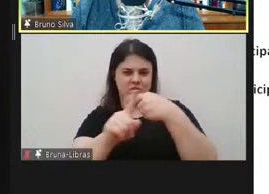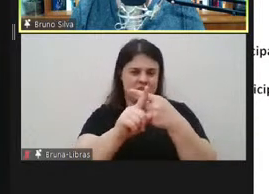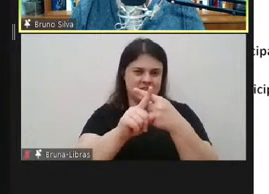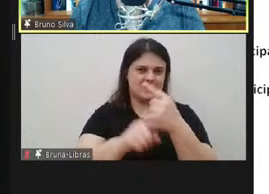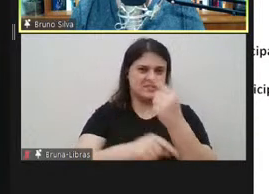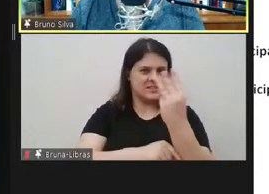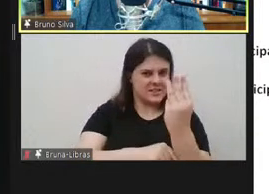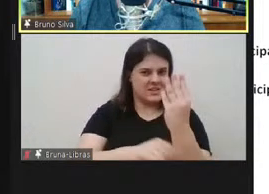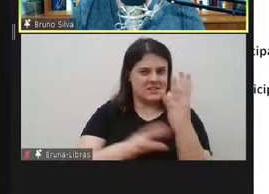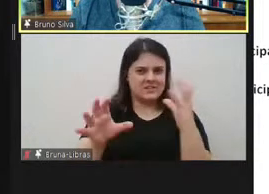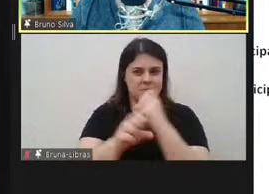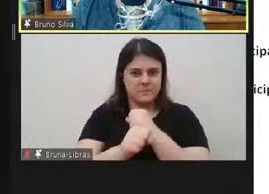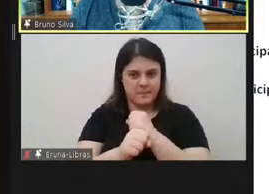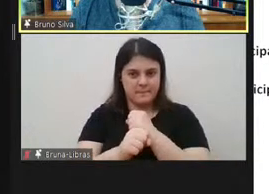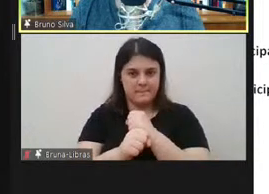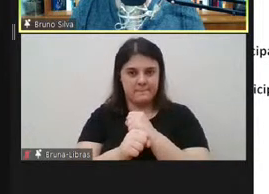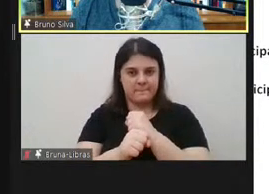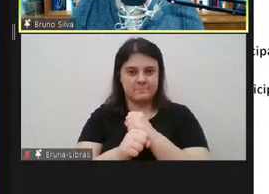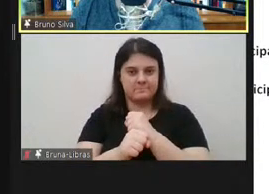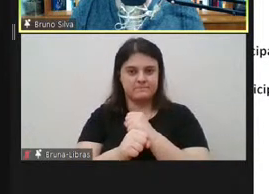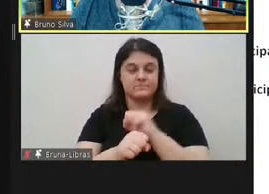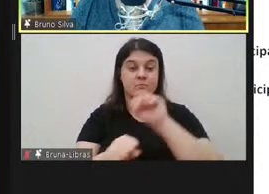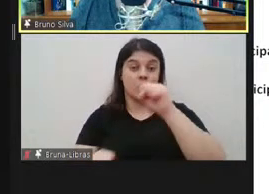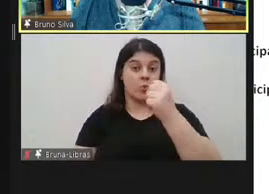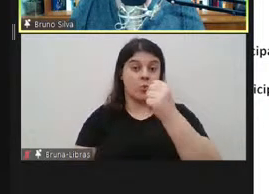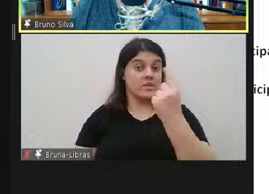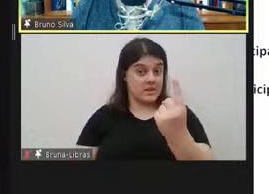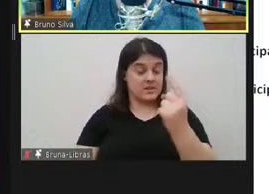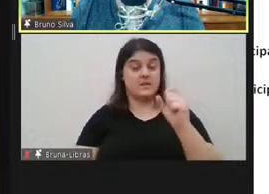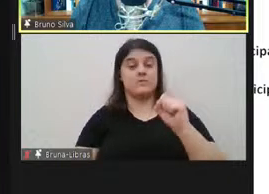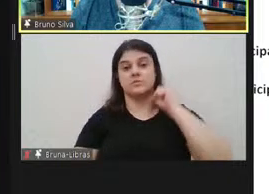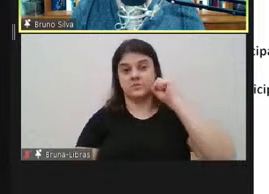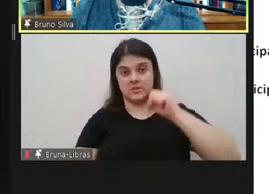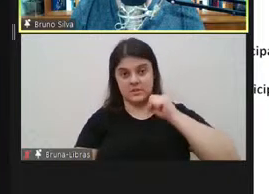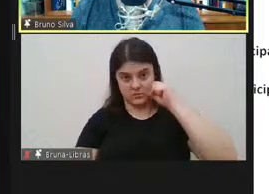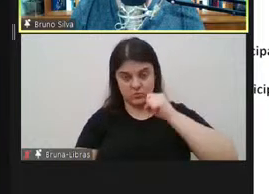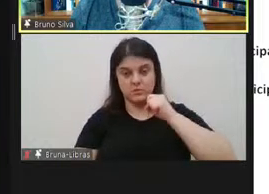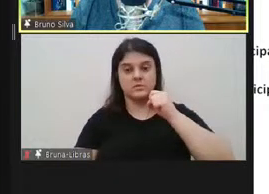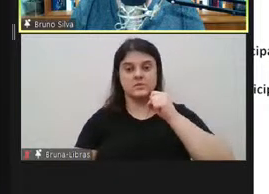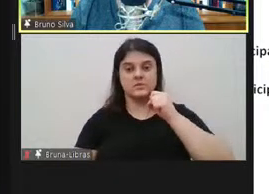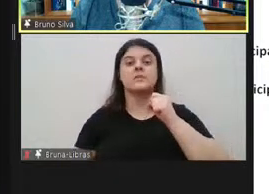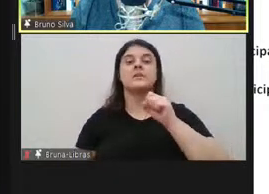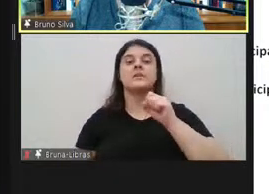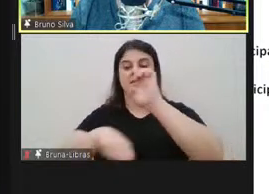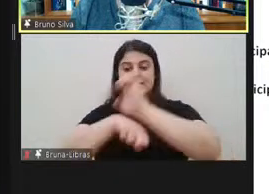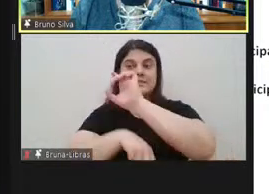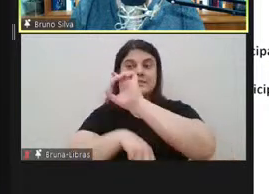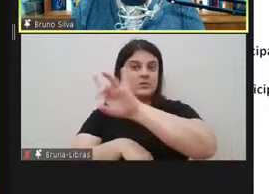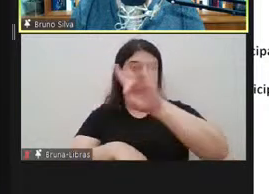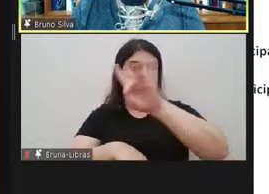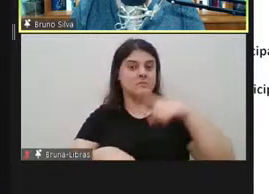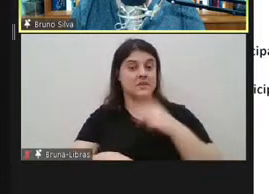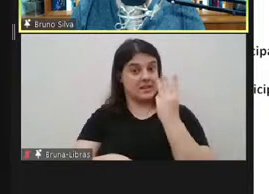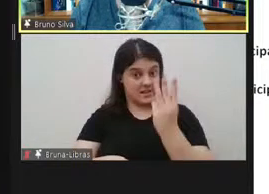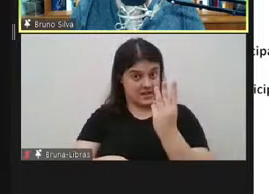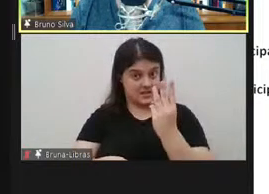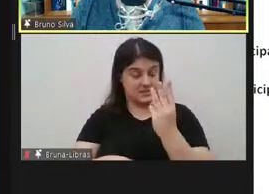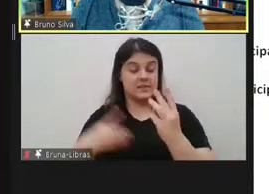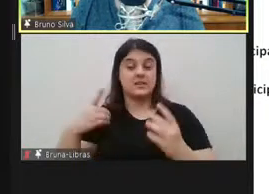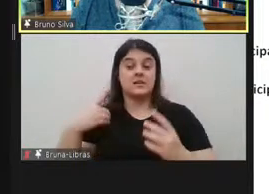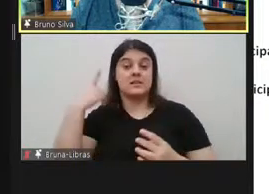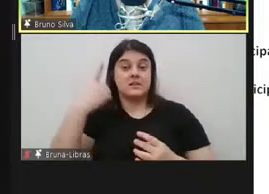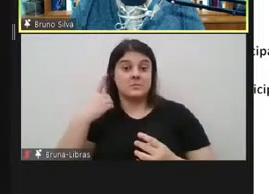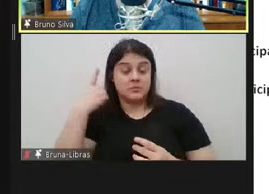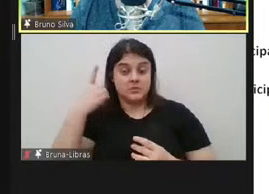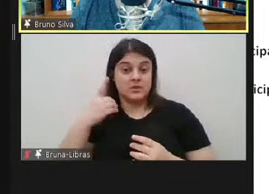80 Nossa física eu tenho 81 senadores 3 por estado de dentro dos deputados